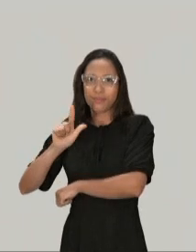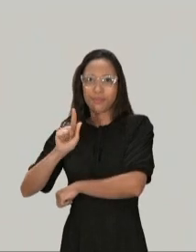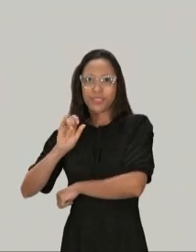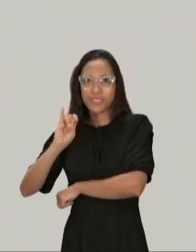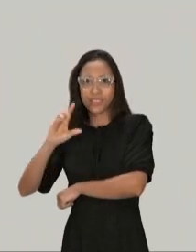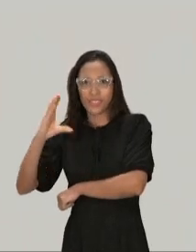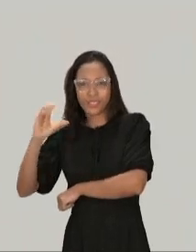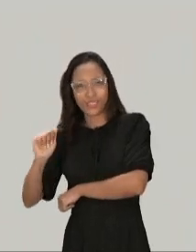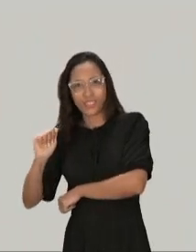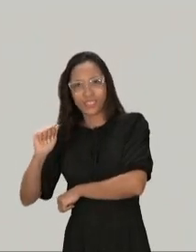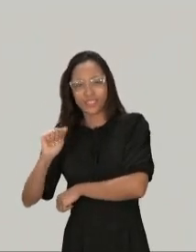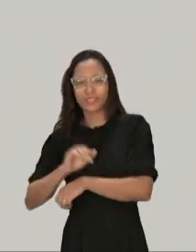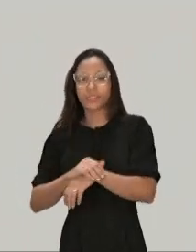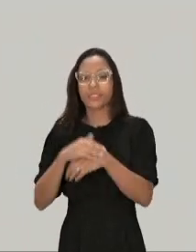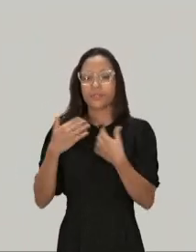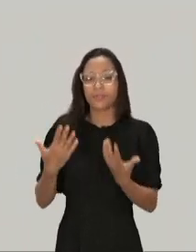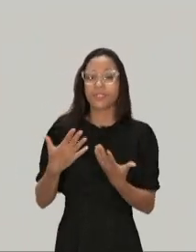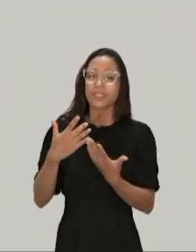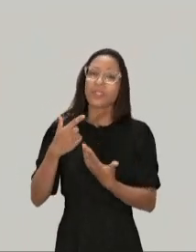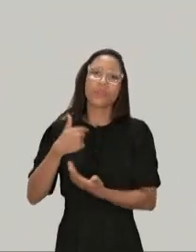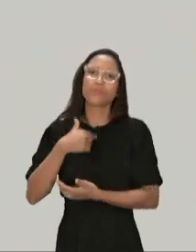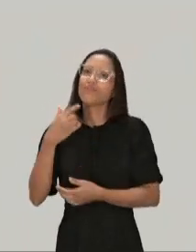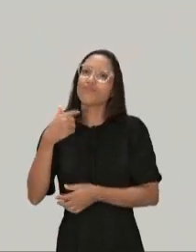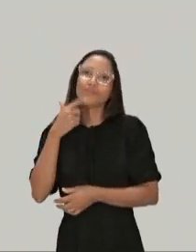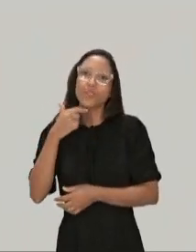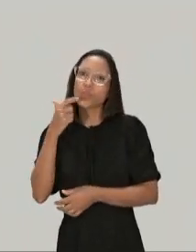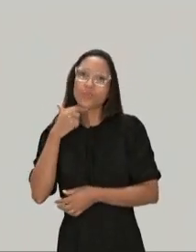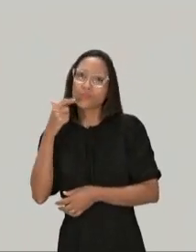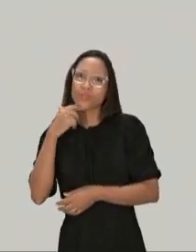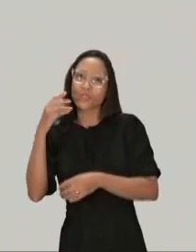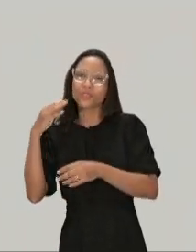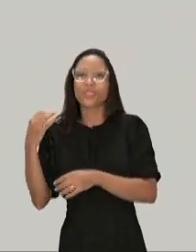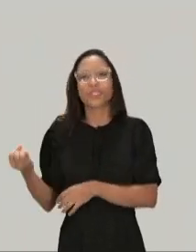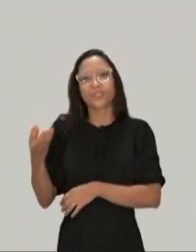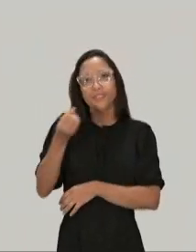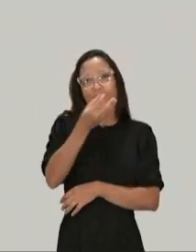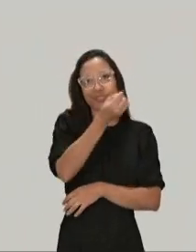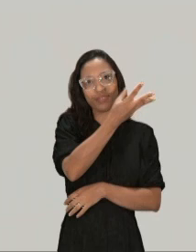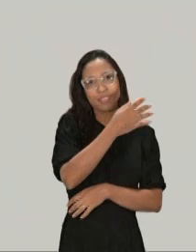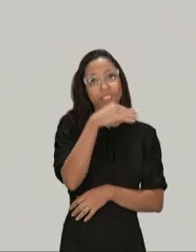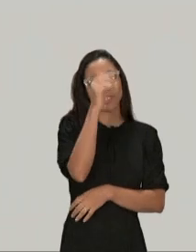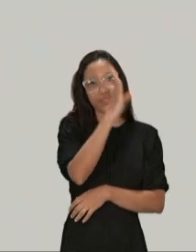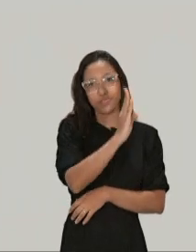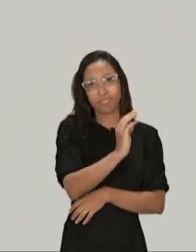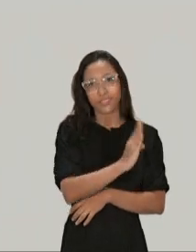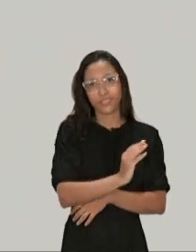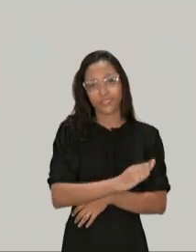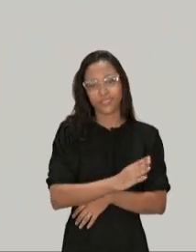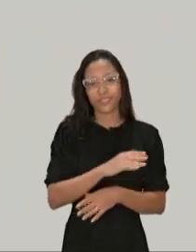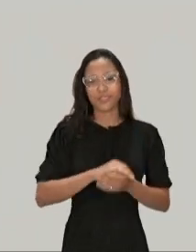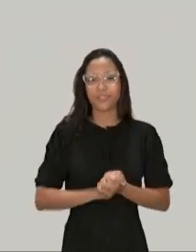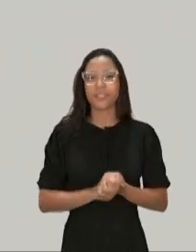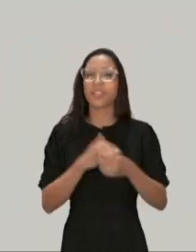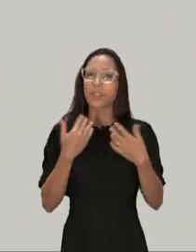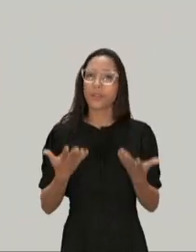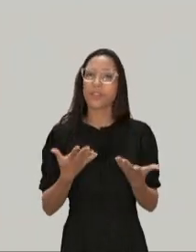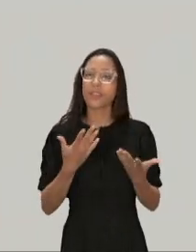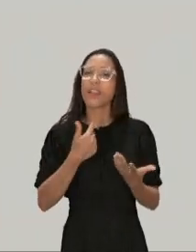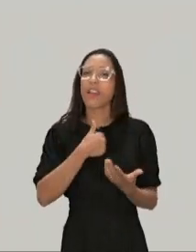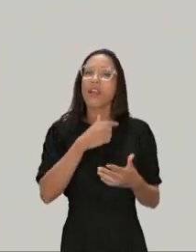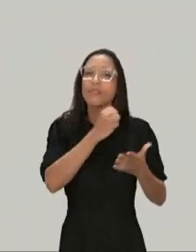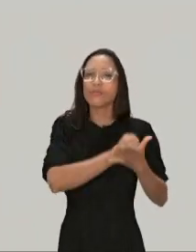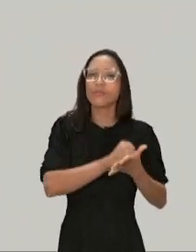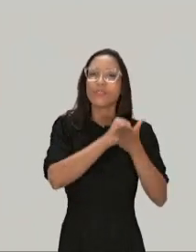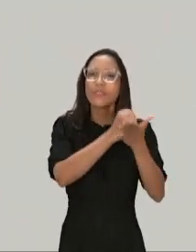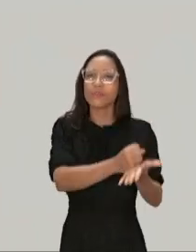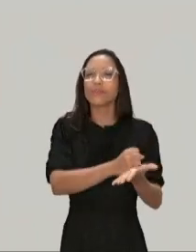minha impossibilidade de estar presente nesta ocasião tão especial que, de certa forma, coroa minha contribuição e